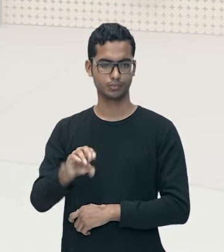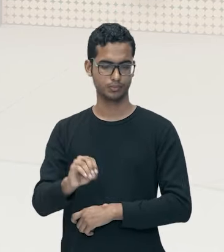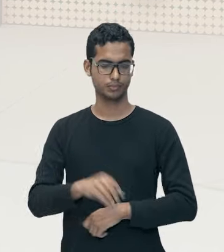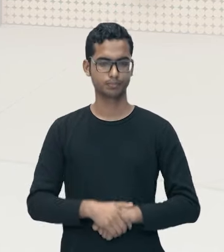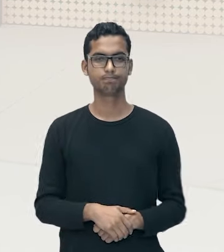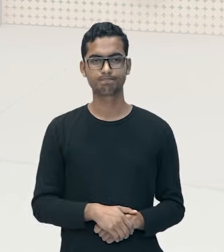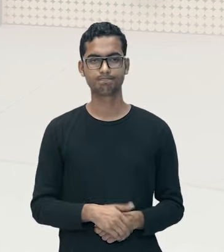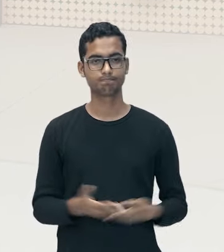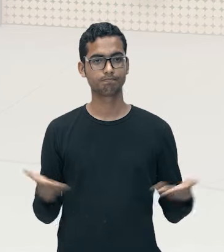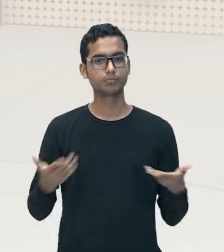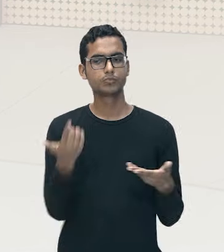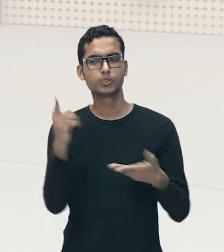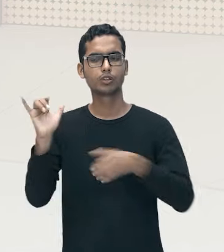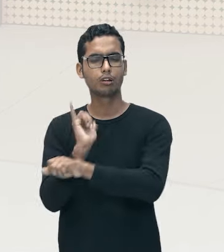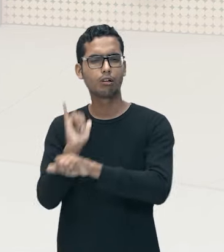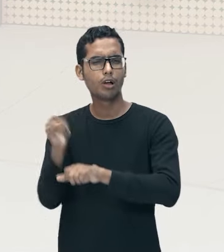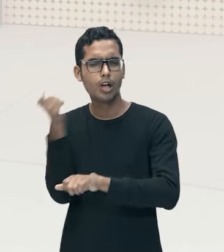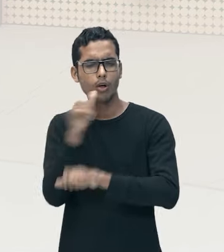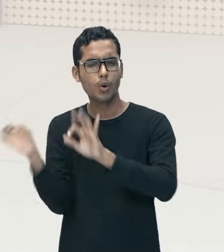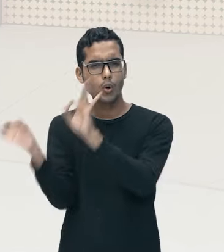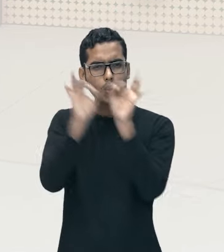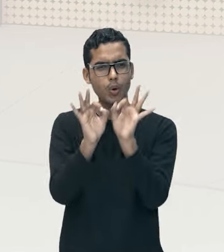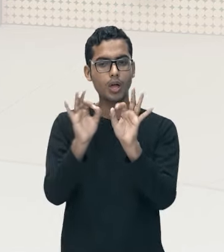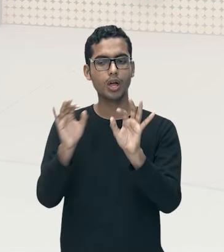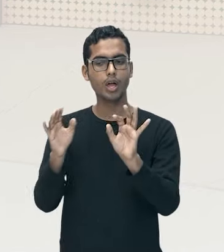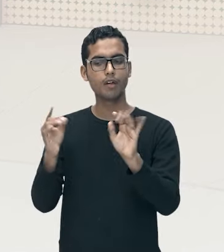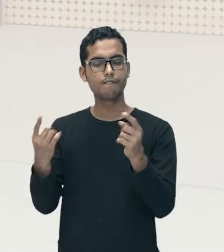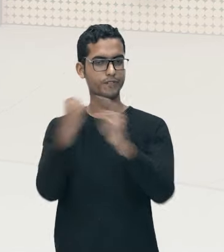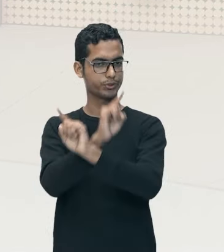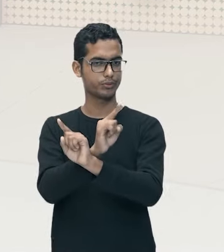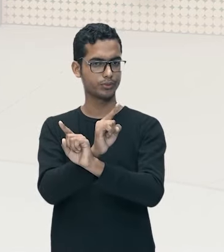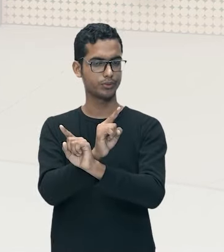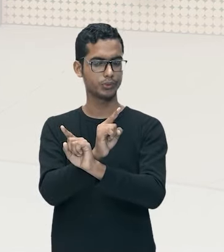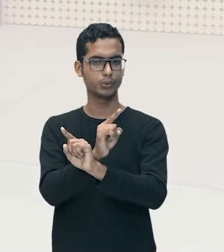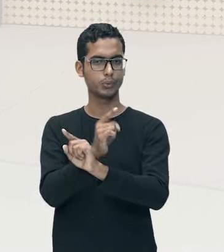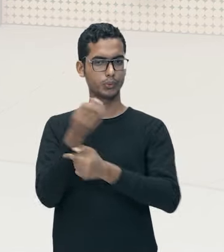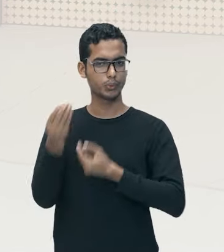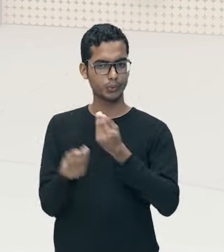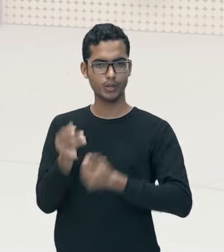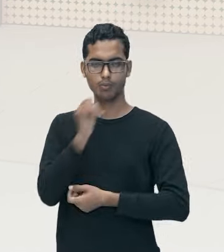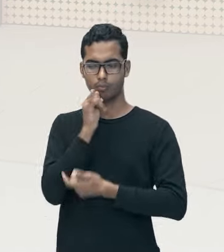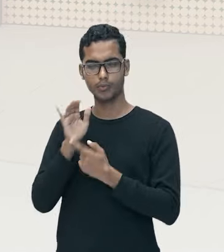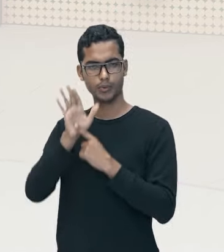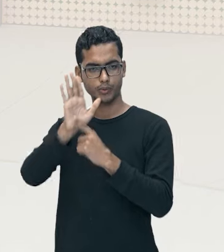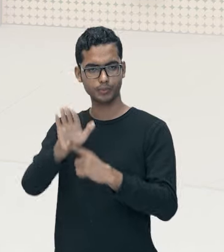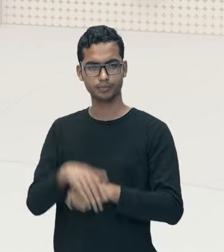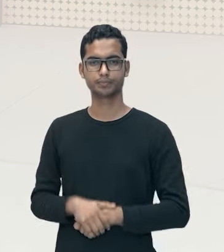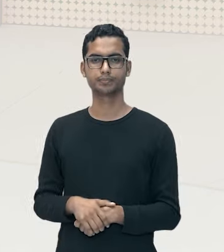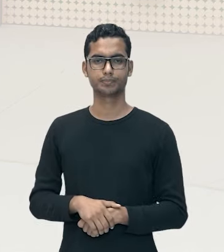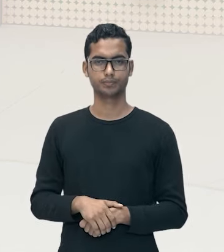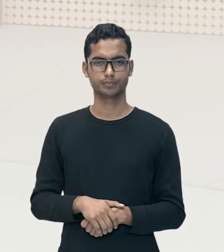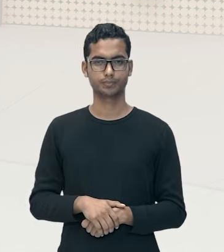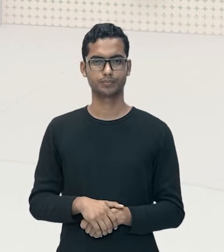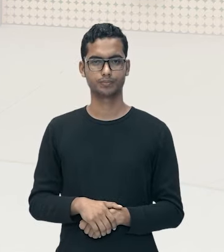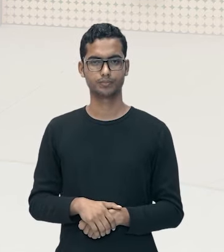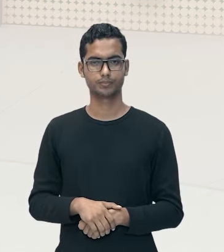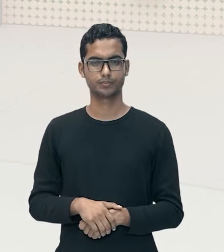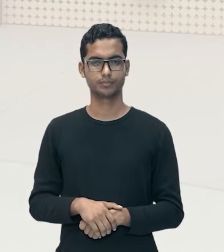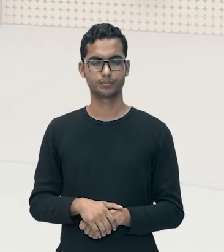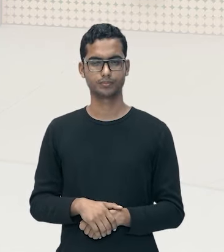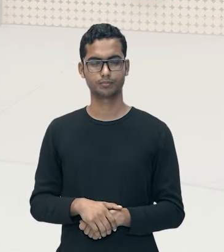compostos é fazendo o processo inverso tá Às vezes vai aparecer pra gente o nome